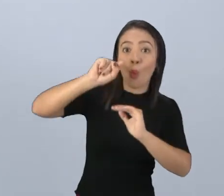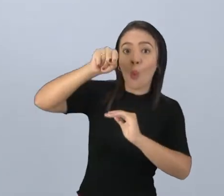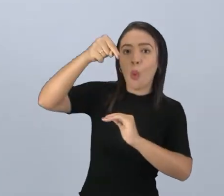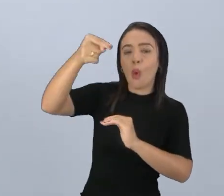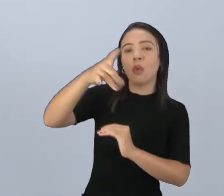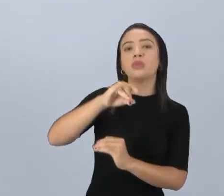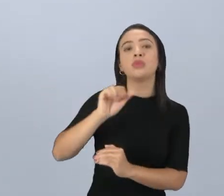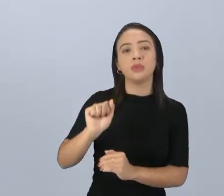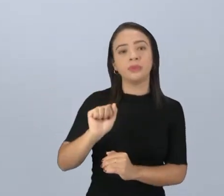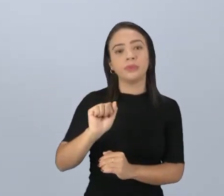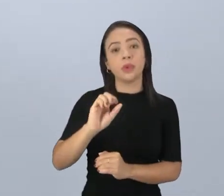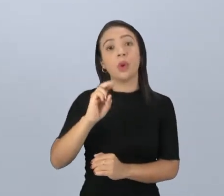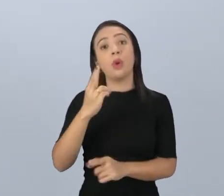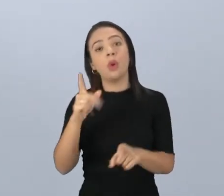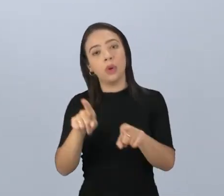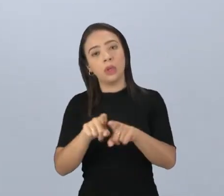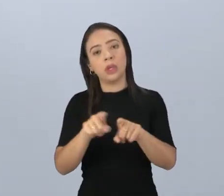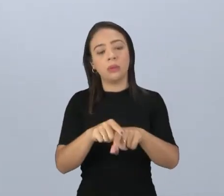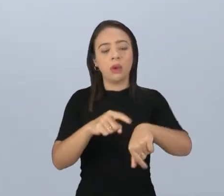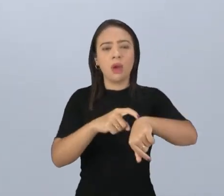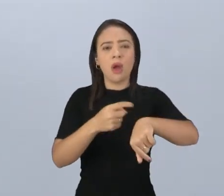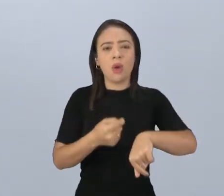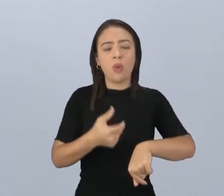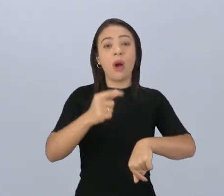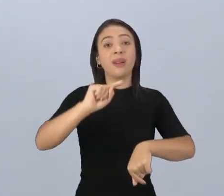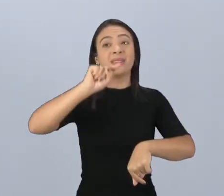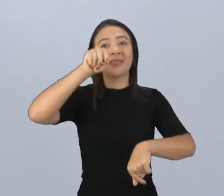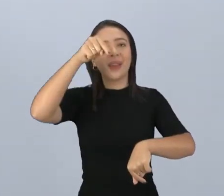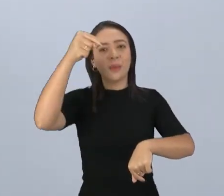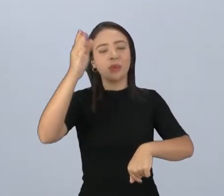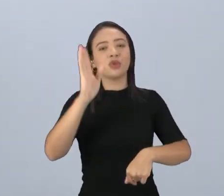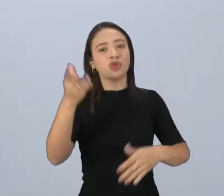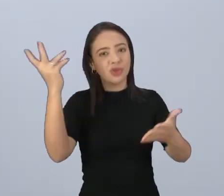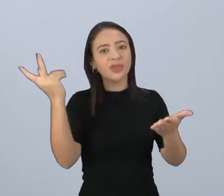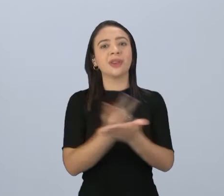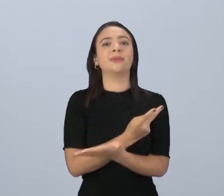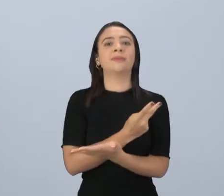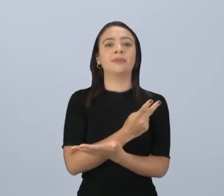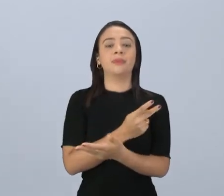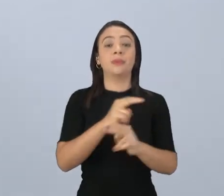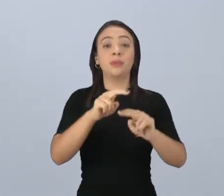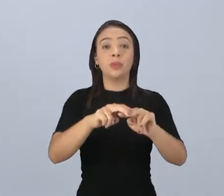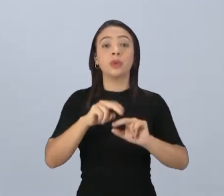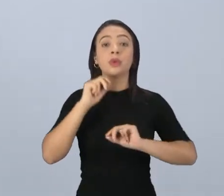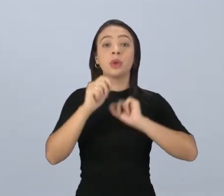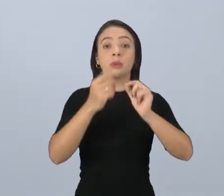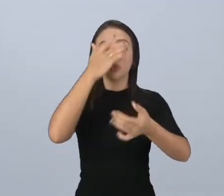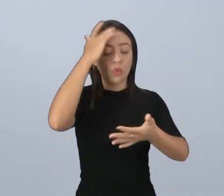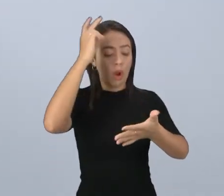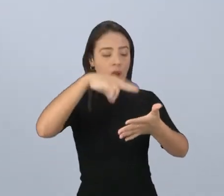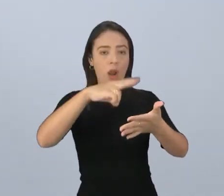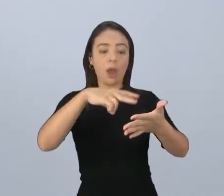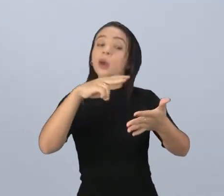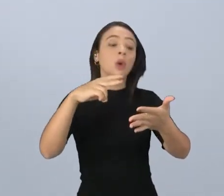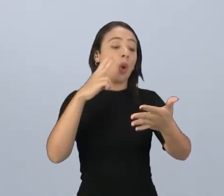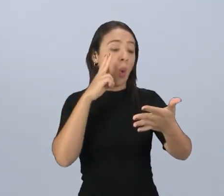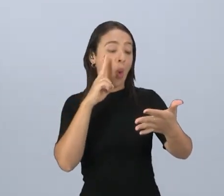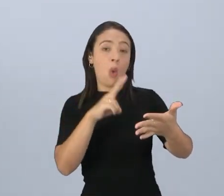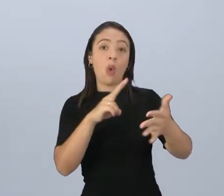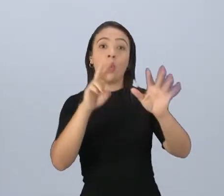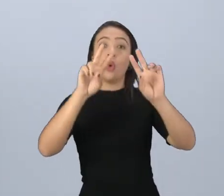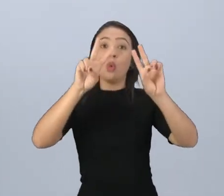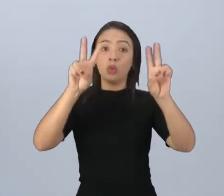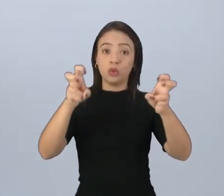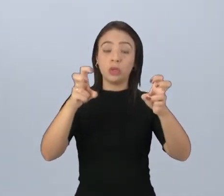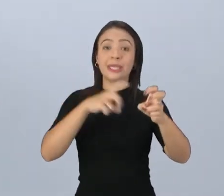dia, ou momentos depois de que os fatos aconteceram. Então, quando o leitor ele se depara com um título em que os